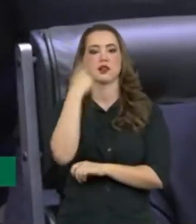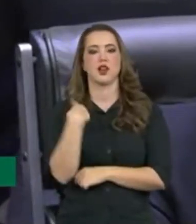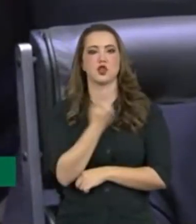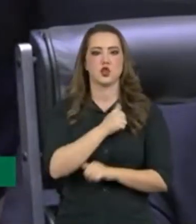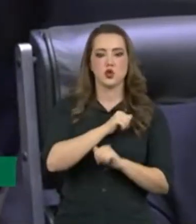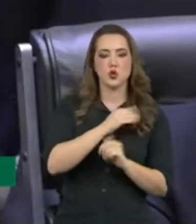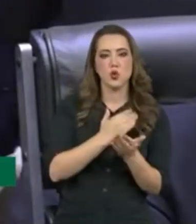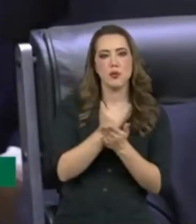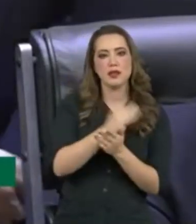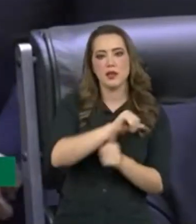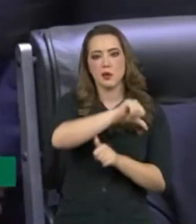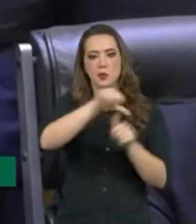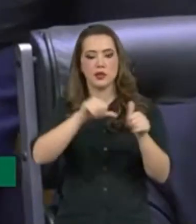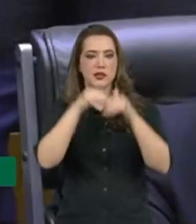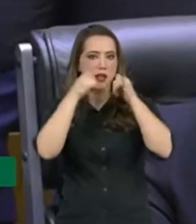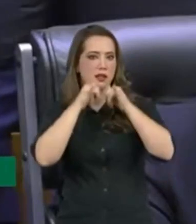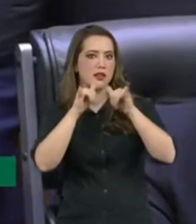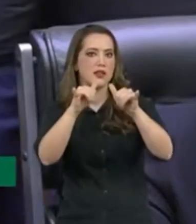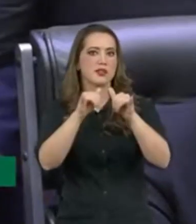energética e ecológica